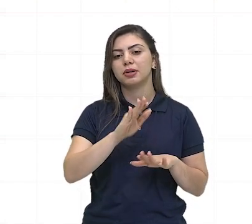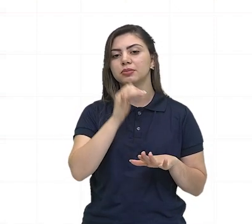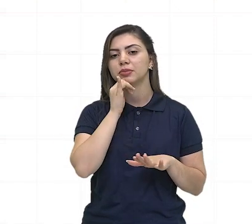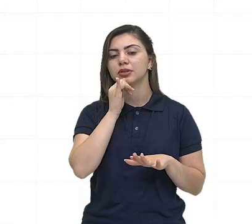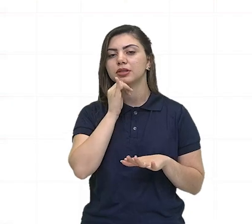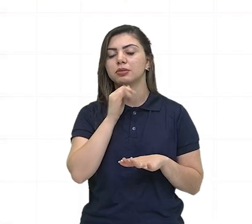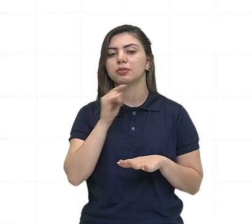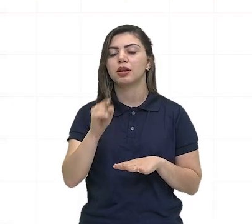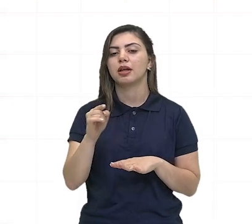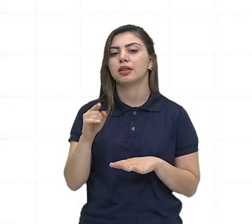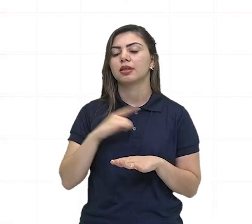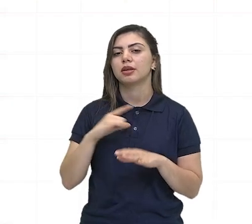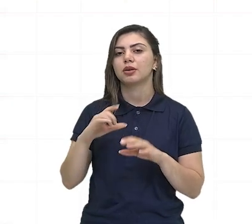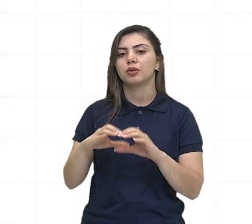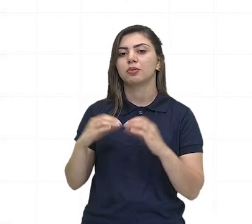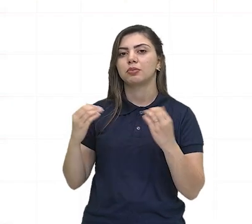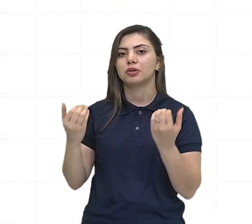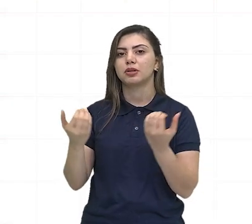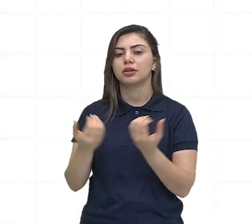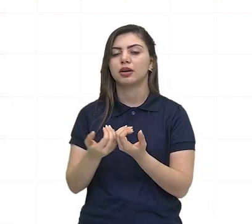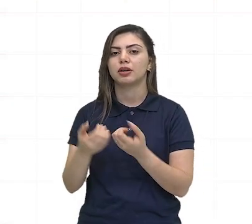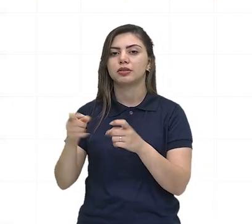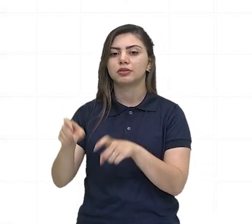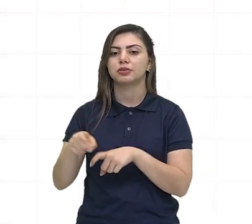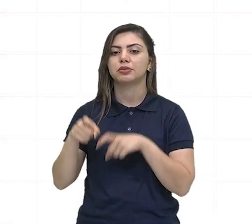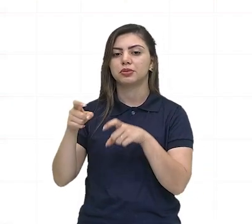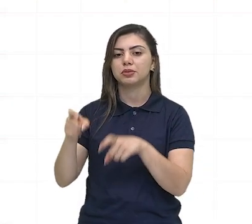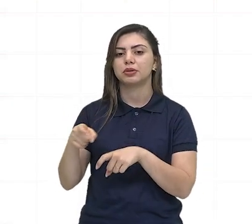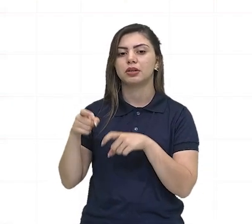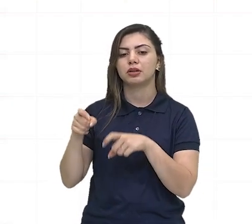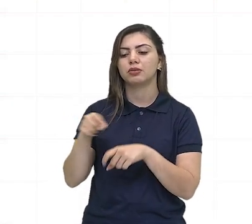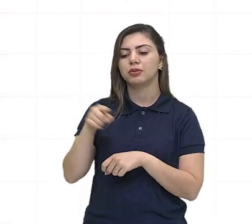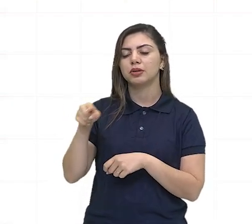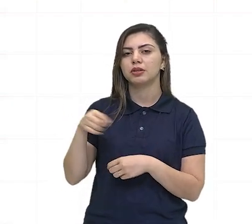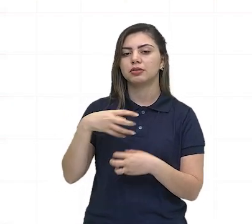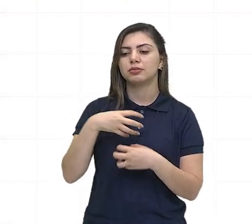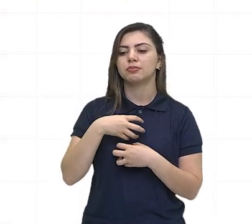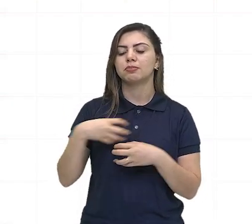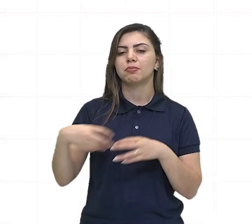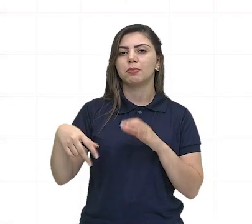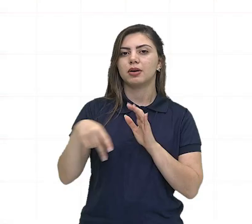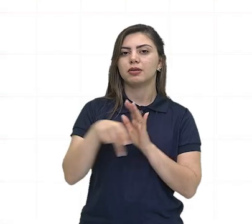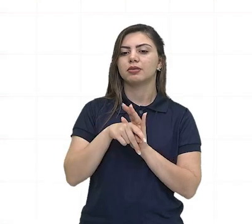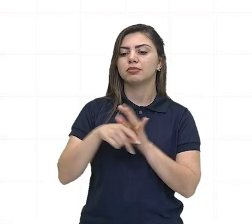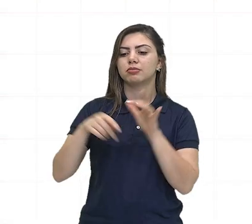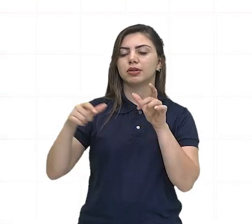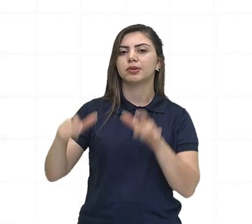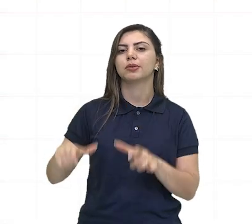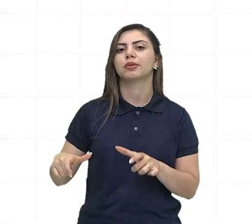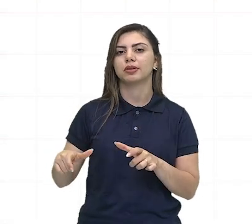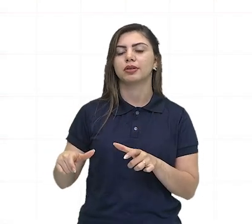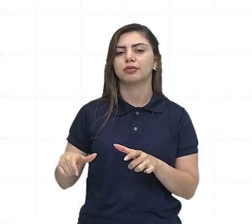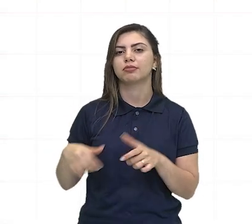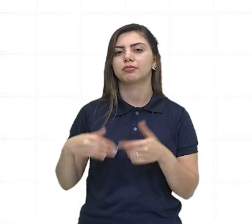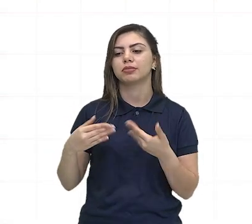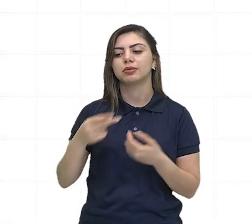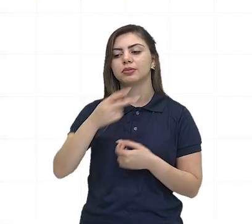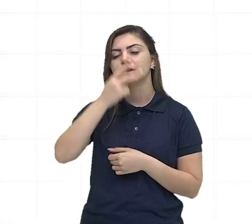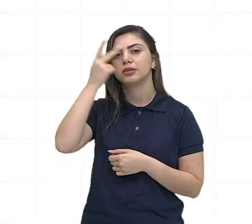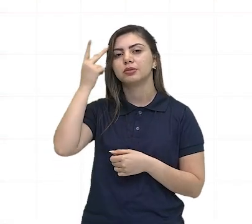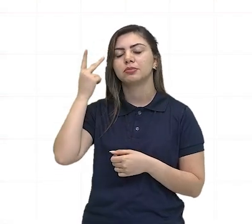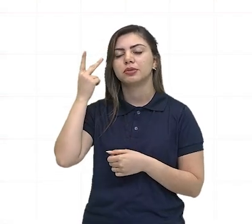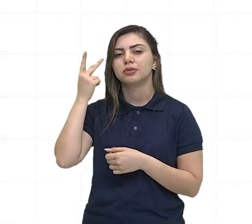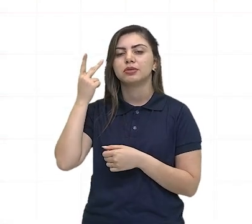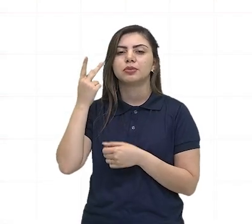o grupo, eles se identificam por um sentimento de pertencimento comum. Então, as pessoas elas